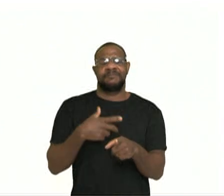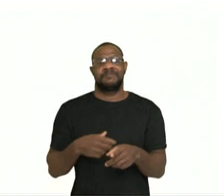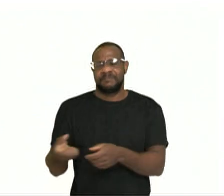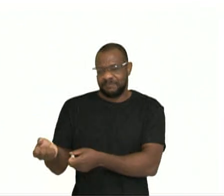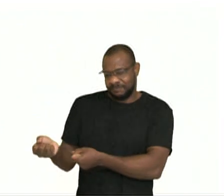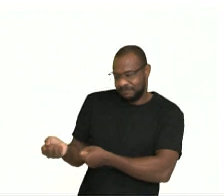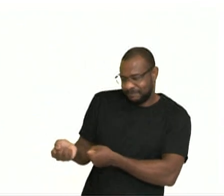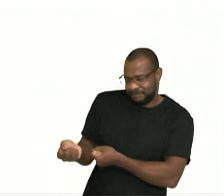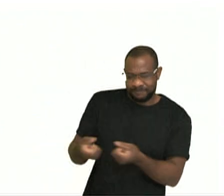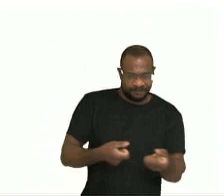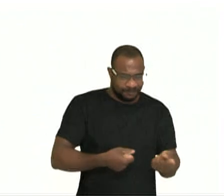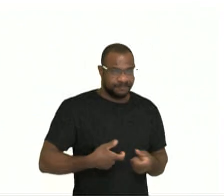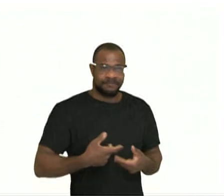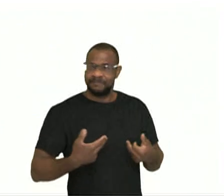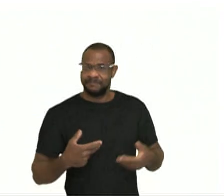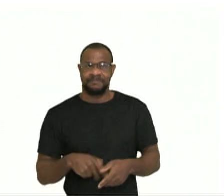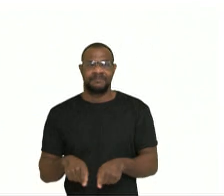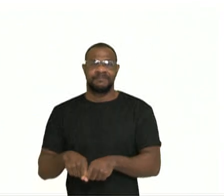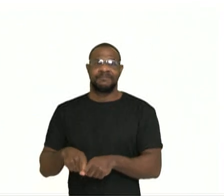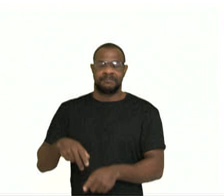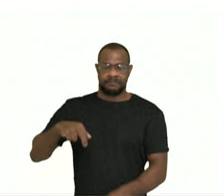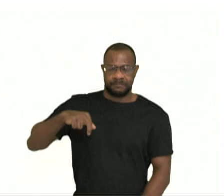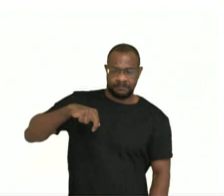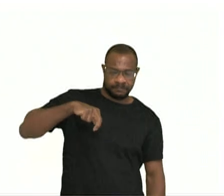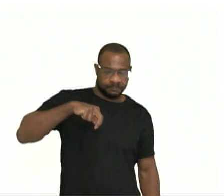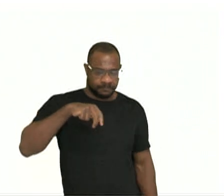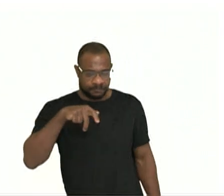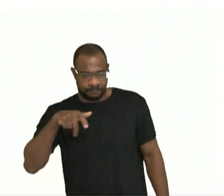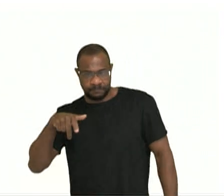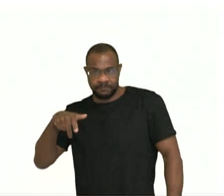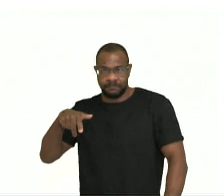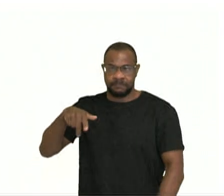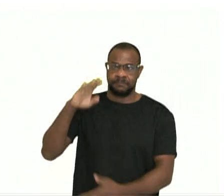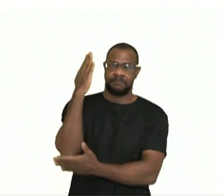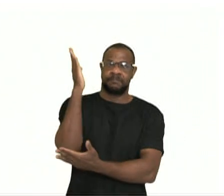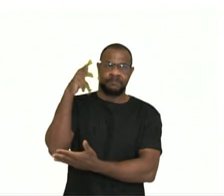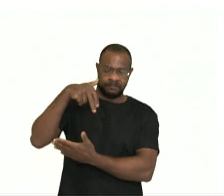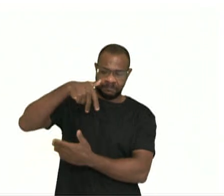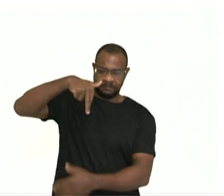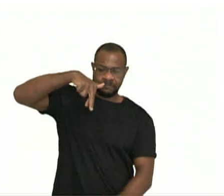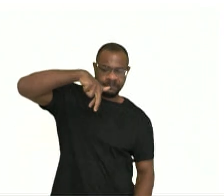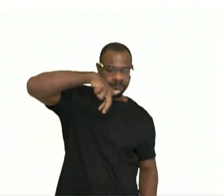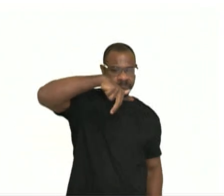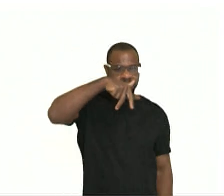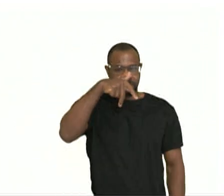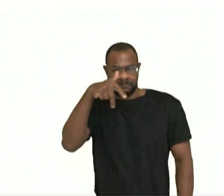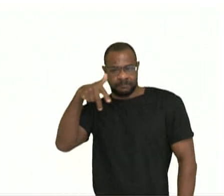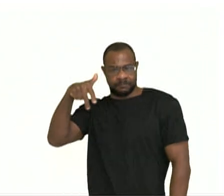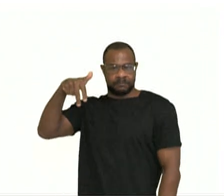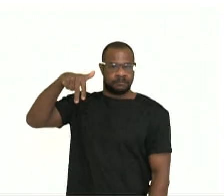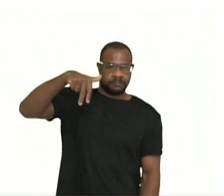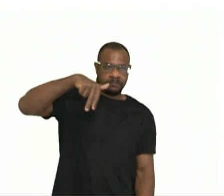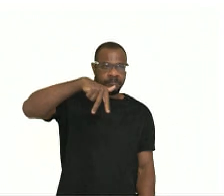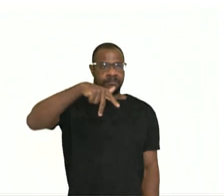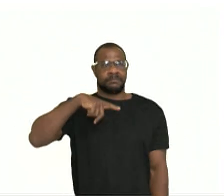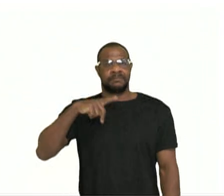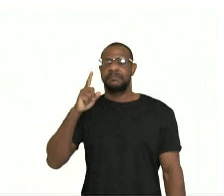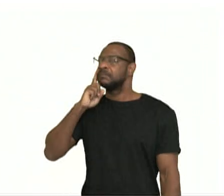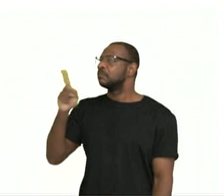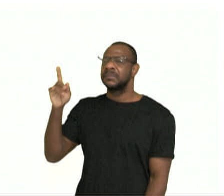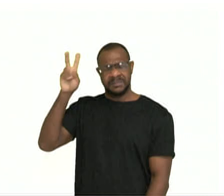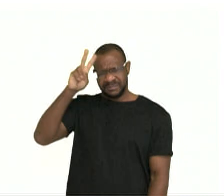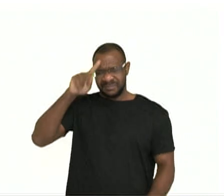aço estirado, monociclo, pernas de pau, né? Então, imagine, né, ó, observe aqui a imagem, imagine isso, né, essa corda